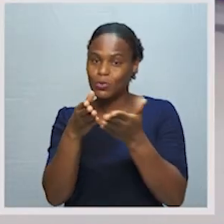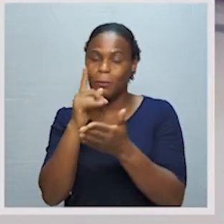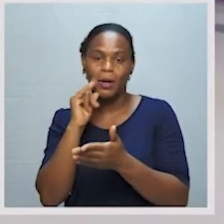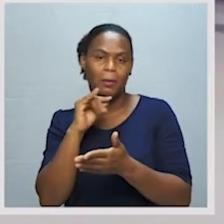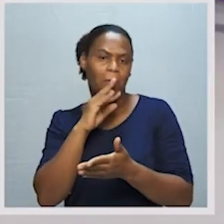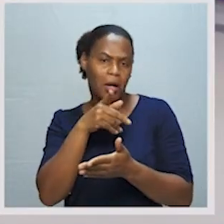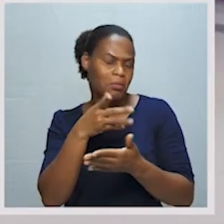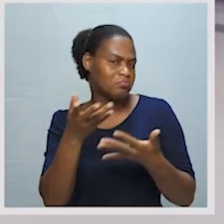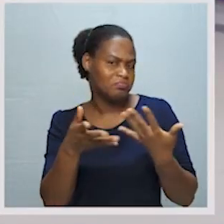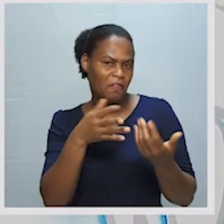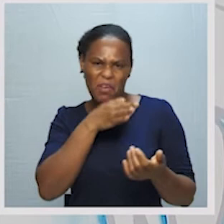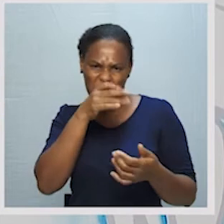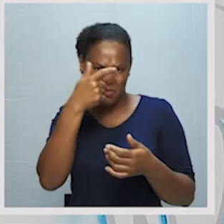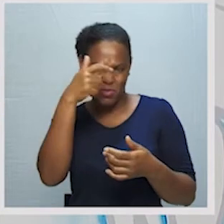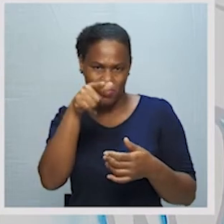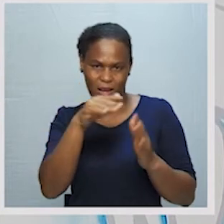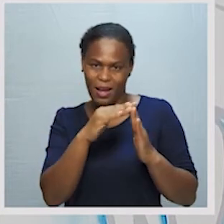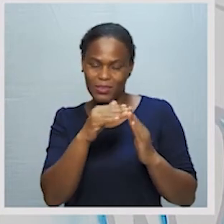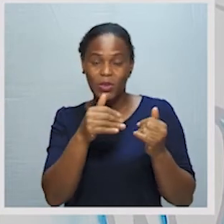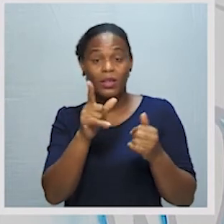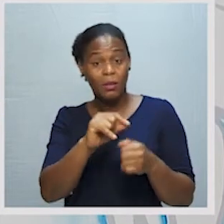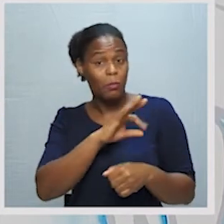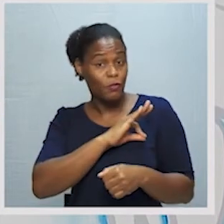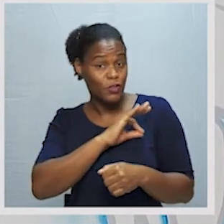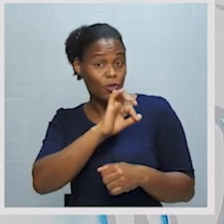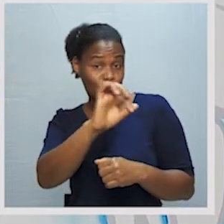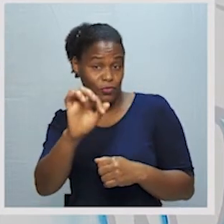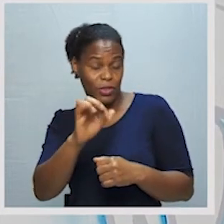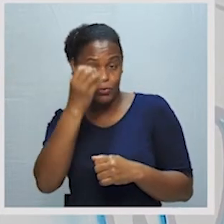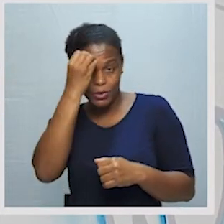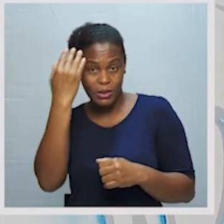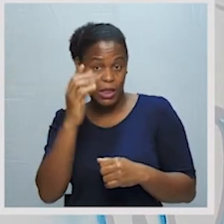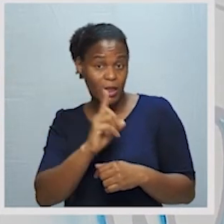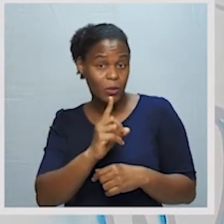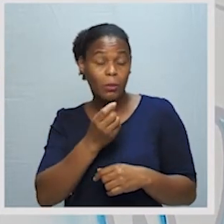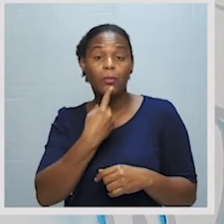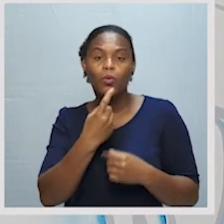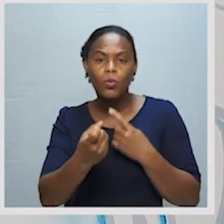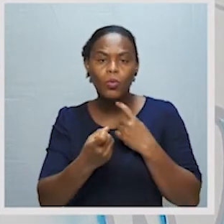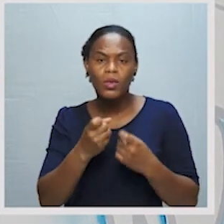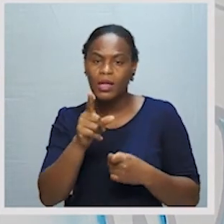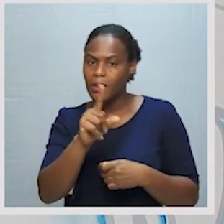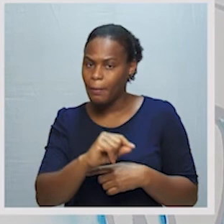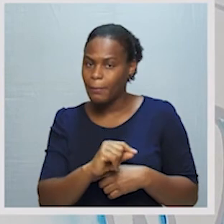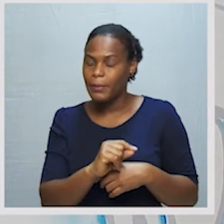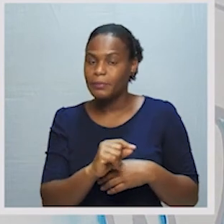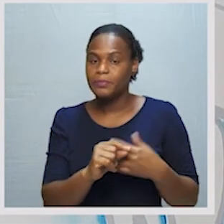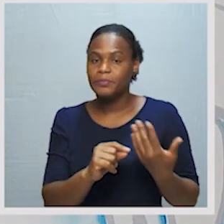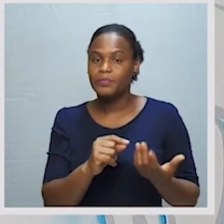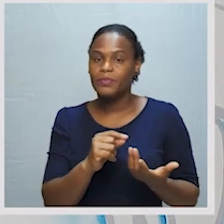ajuda dos vossos pais e também dos professores, não se esqueçam de perguntar